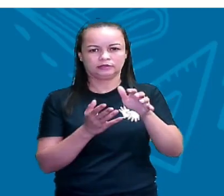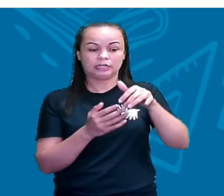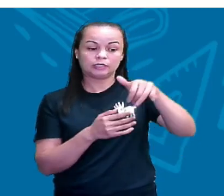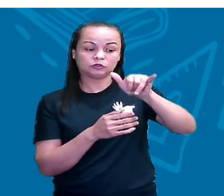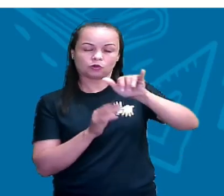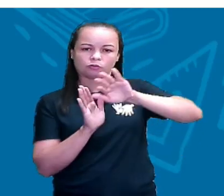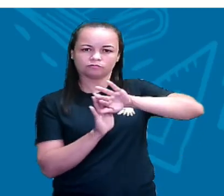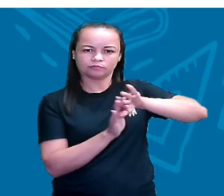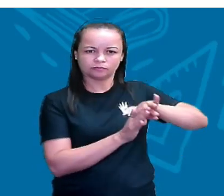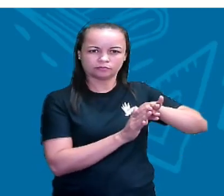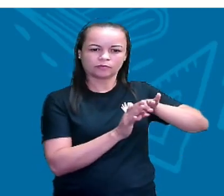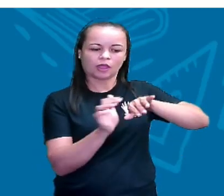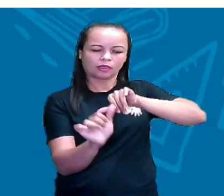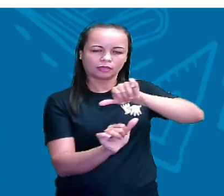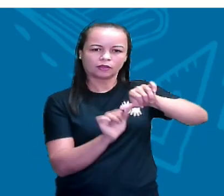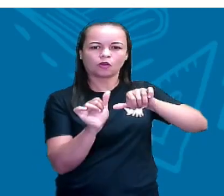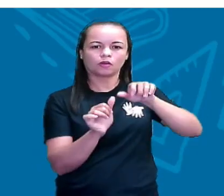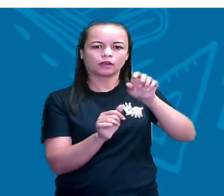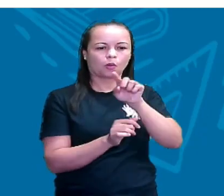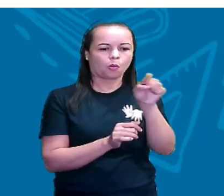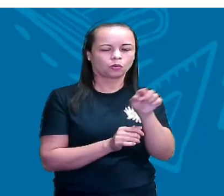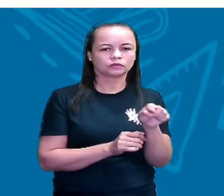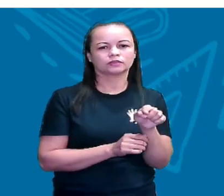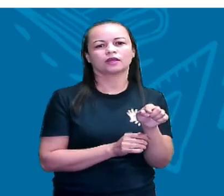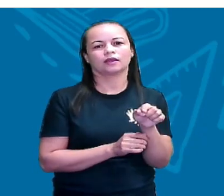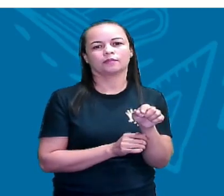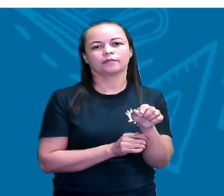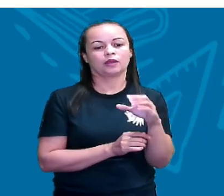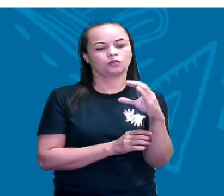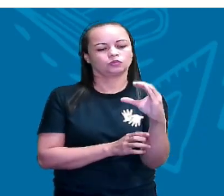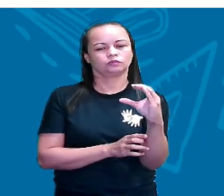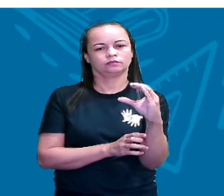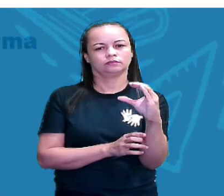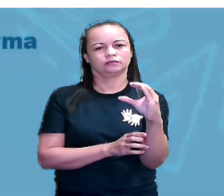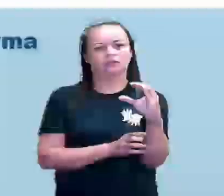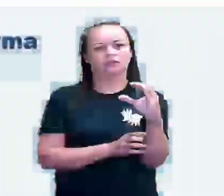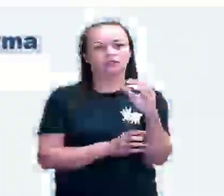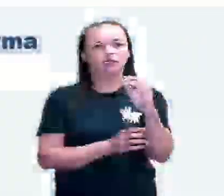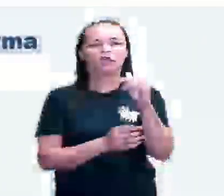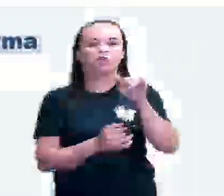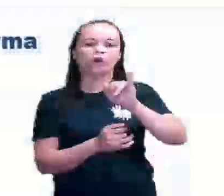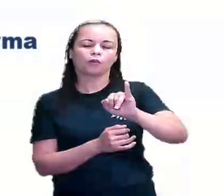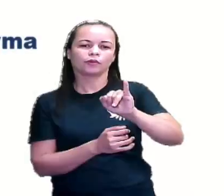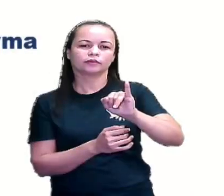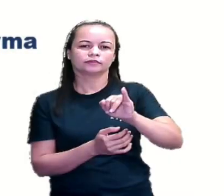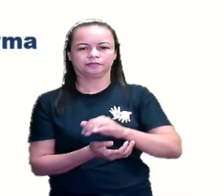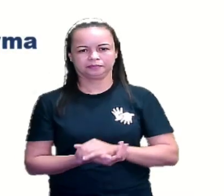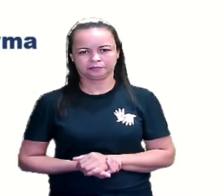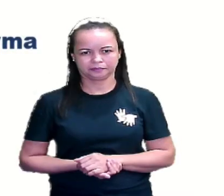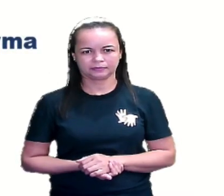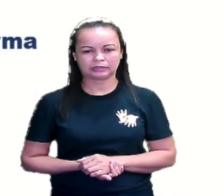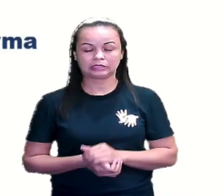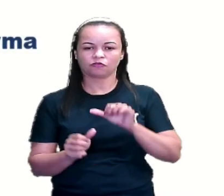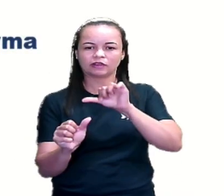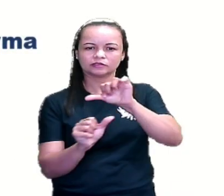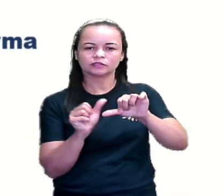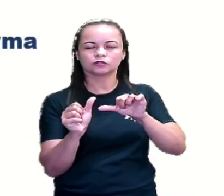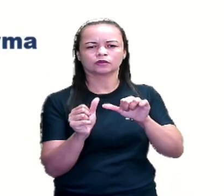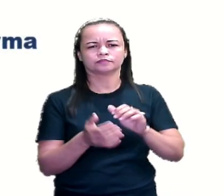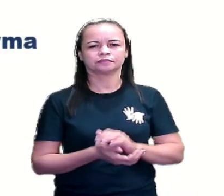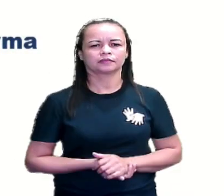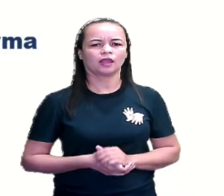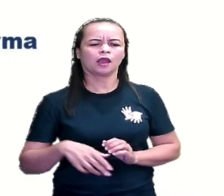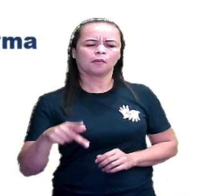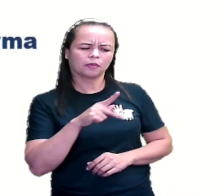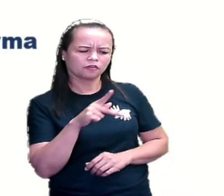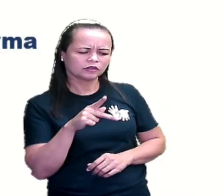Y, troca o Z pelo C e coloca um I, ó. 16. Professora, eu